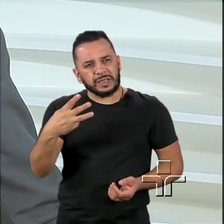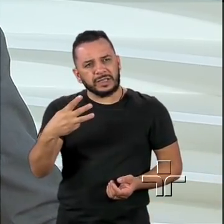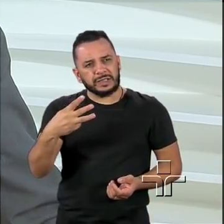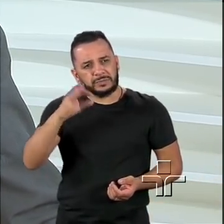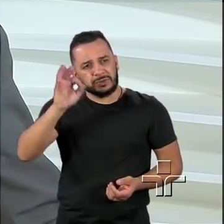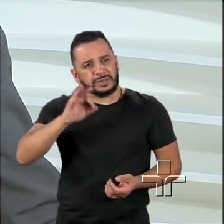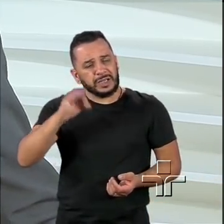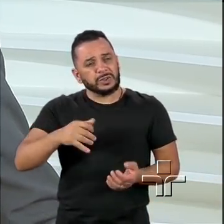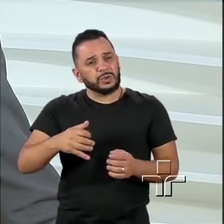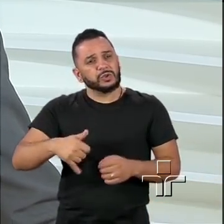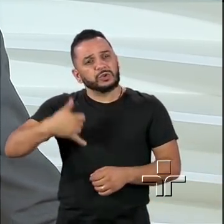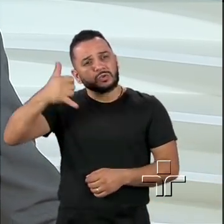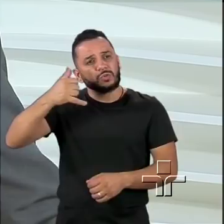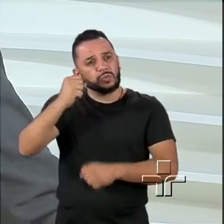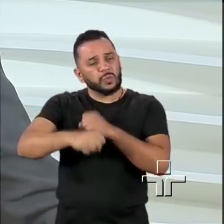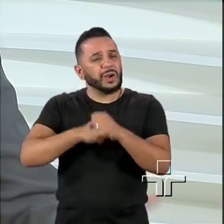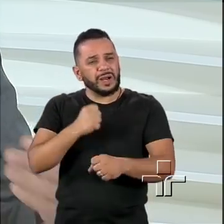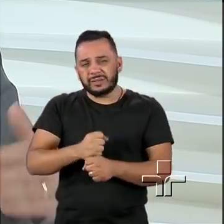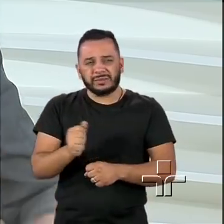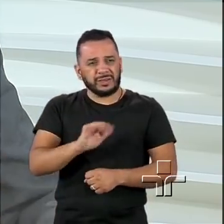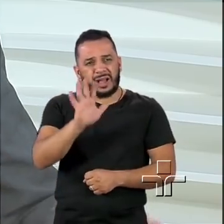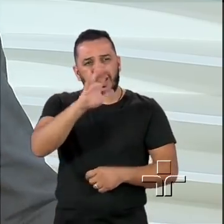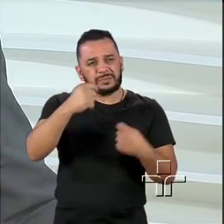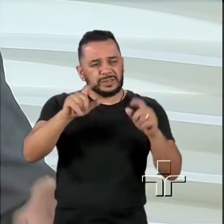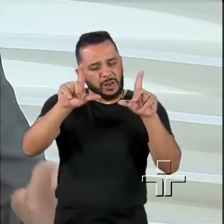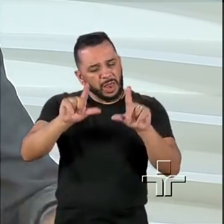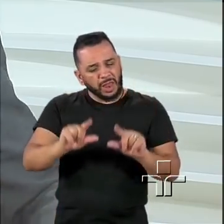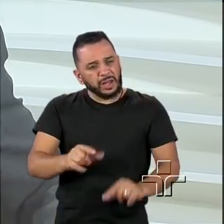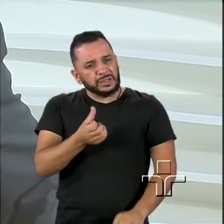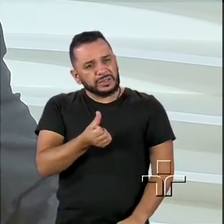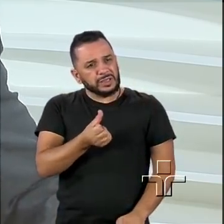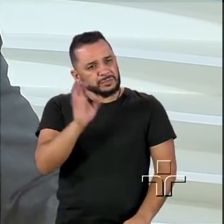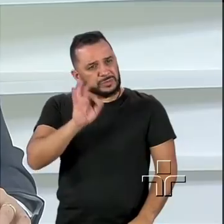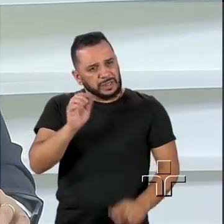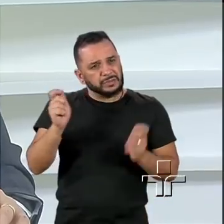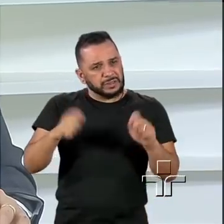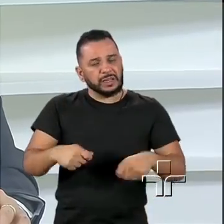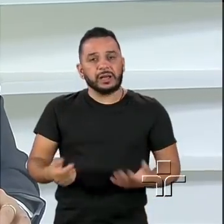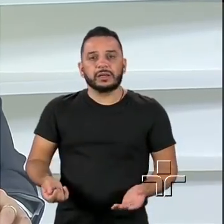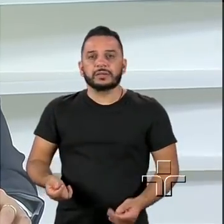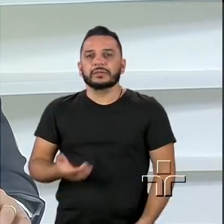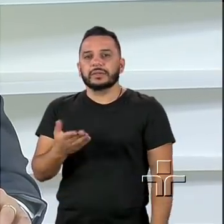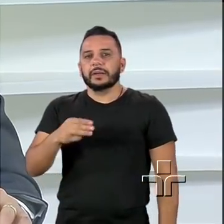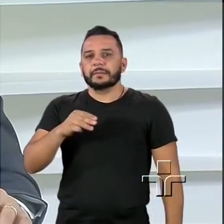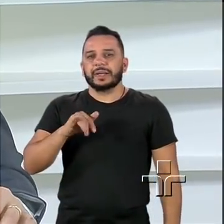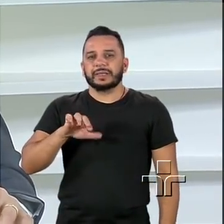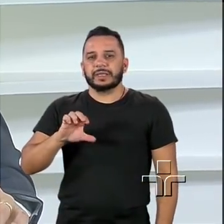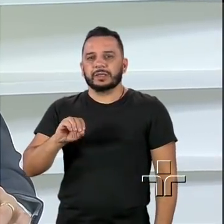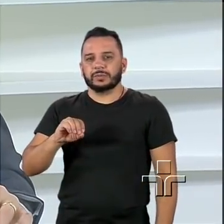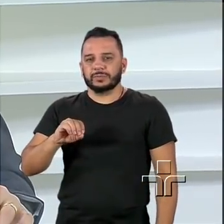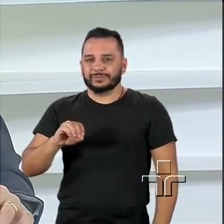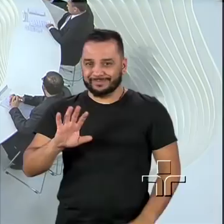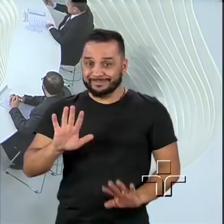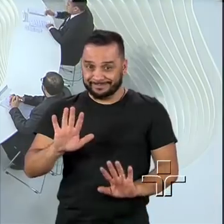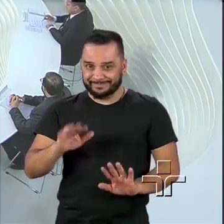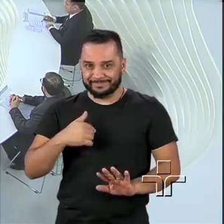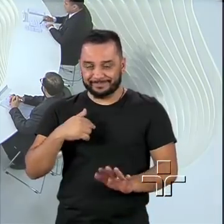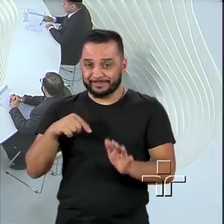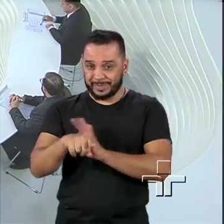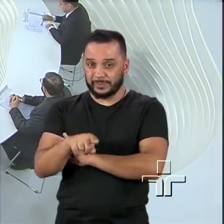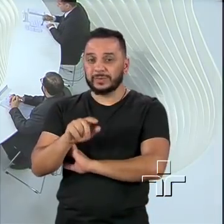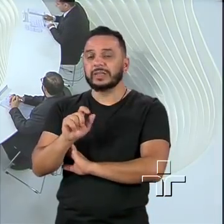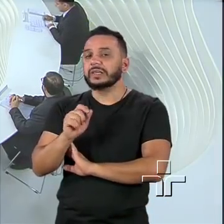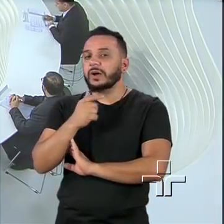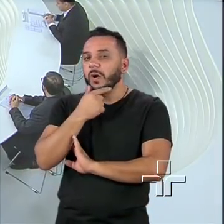juros ao ano. Isso é muito alto. Nós precisamos reduzir isso para a ordem de 6%, é plenamente possível. Marinho, o Pedro tem uma pergunta. Eu quero complementar uma pergunta que a